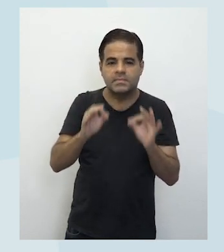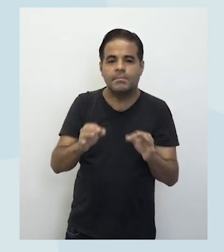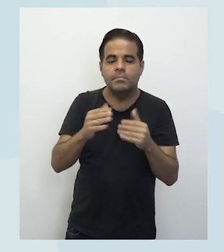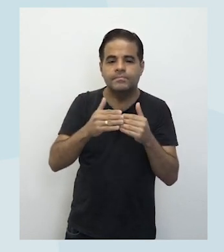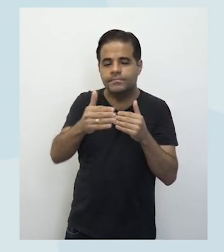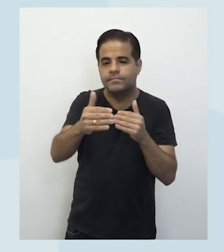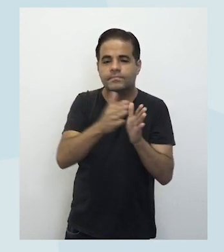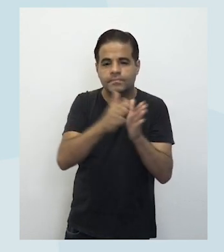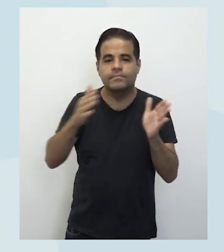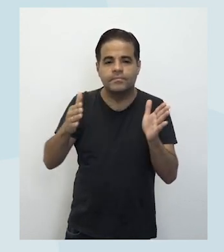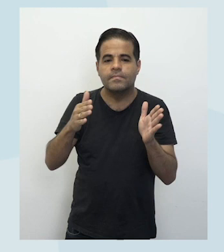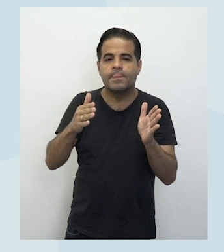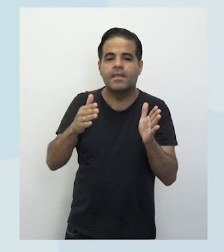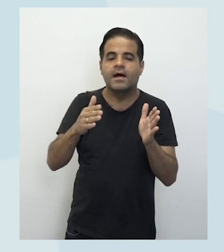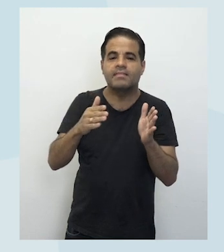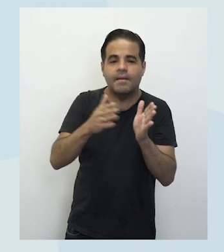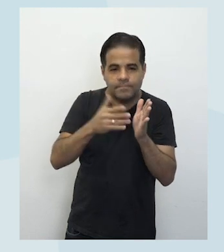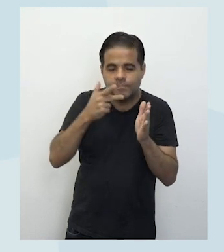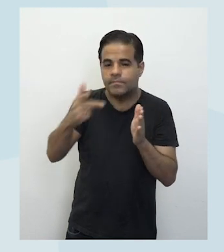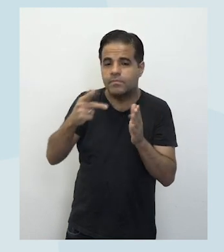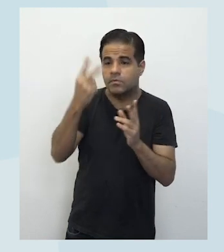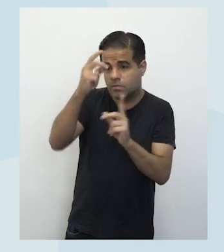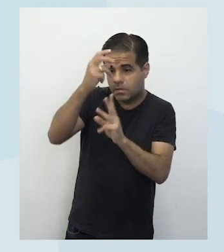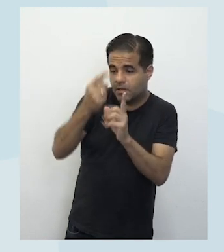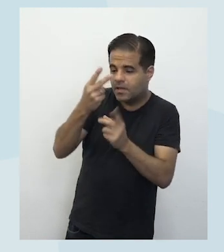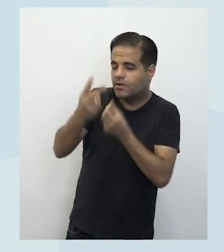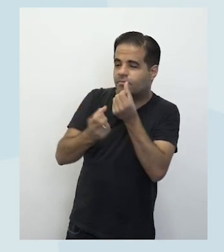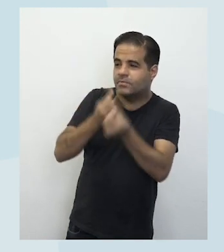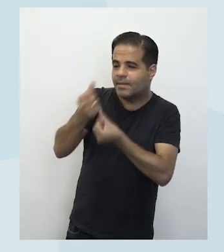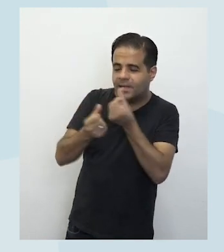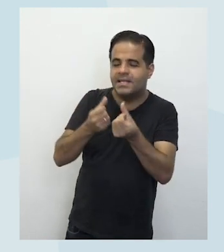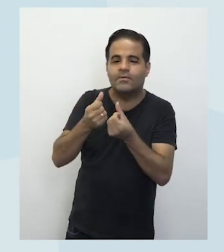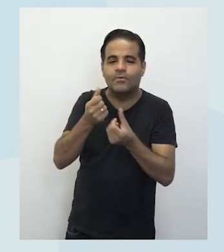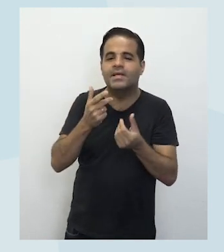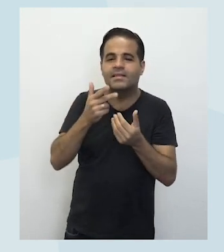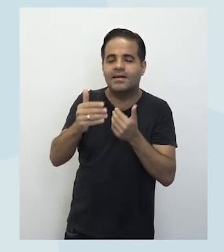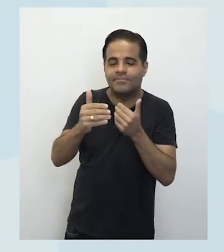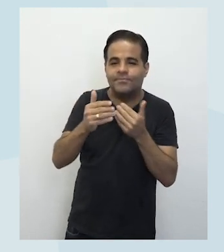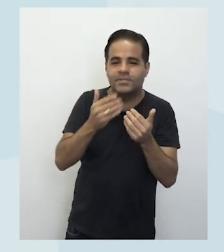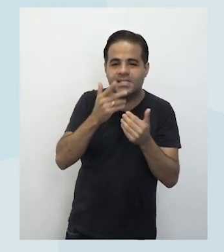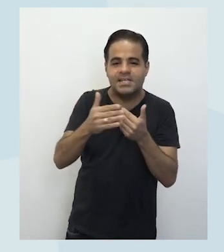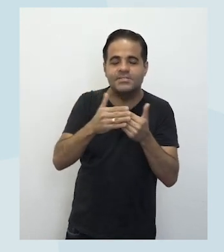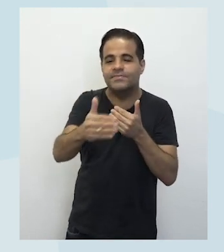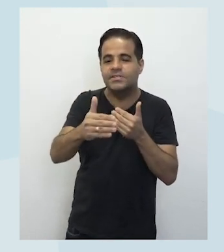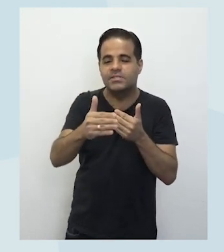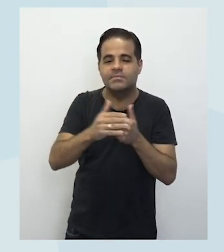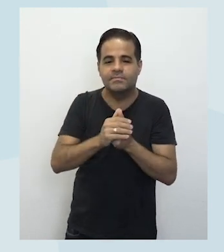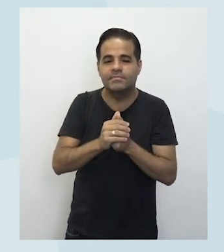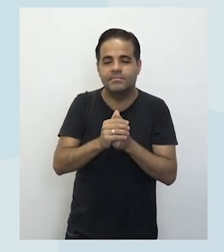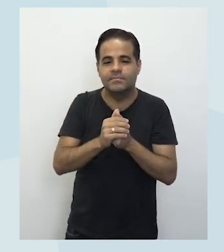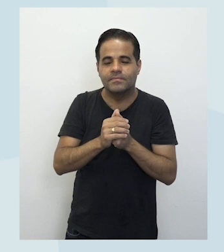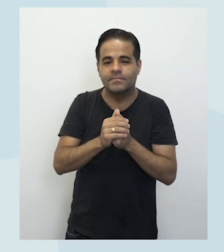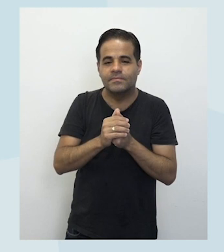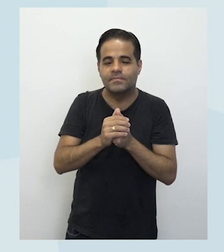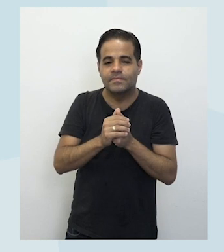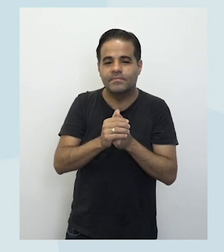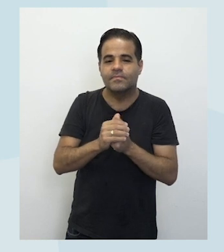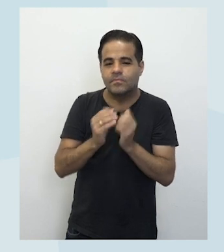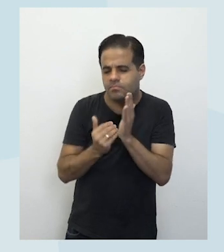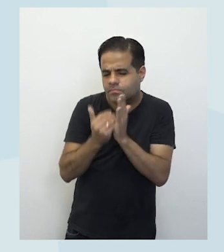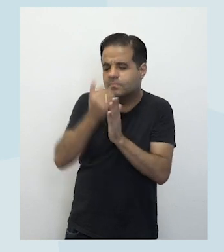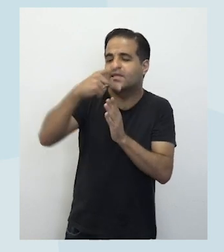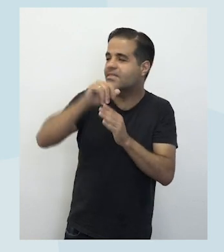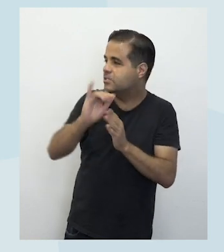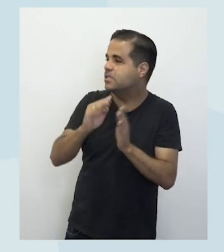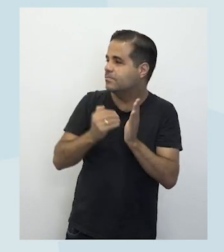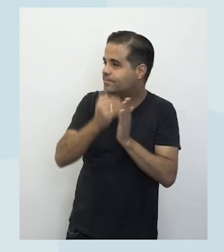Aí, por 12 semestres consecutivos, adicionando aí um crescimento ao PIB.